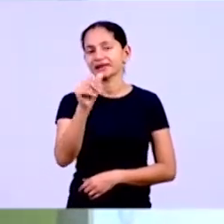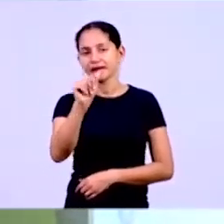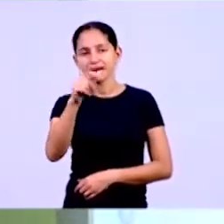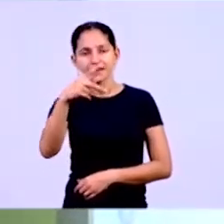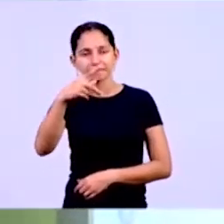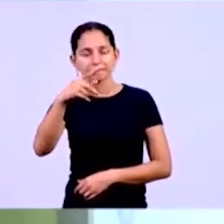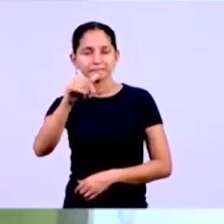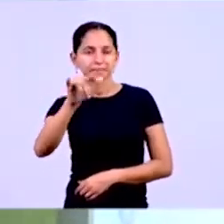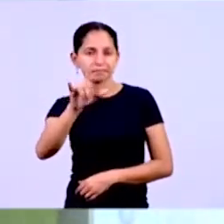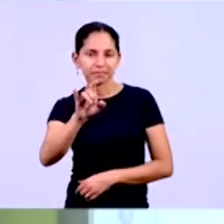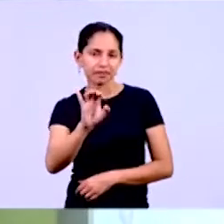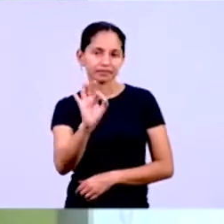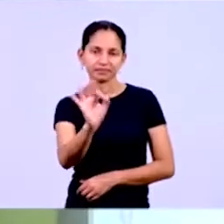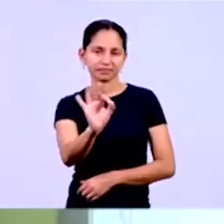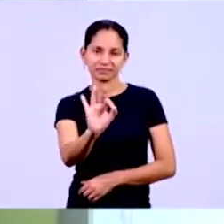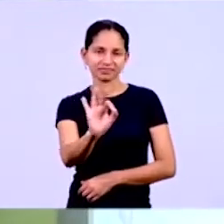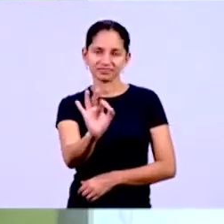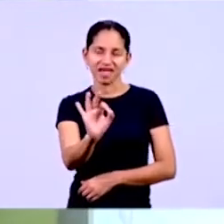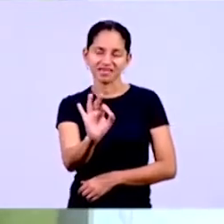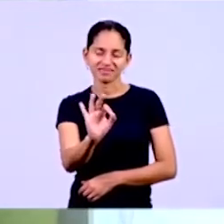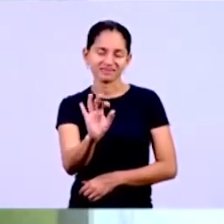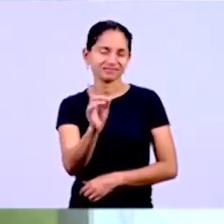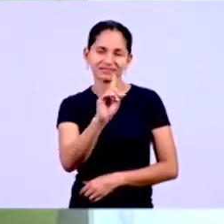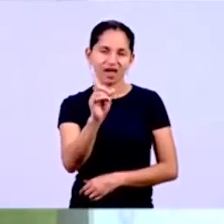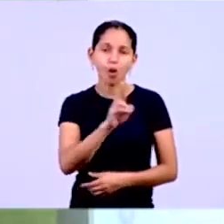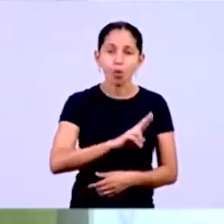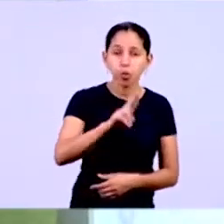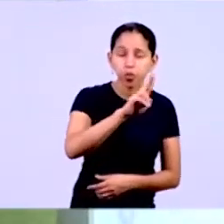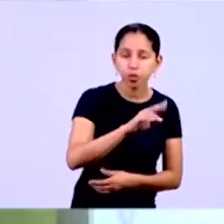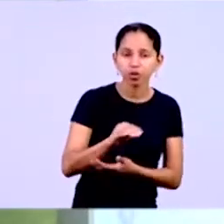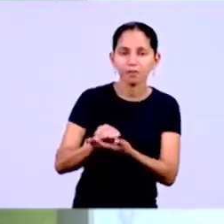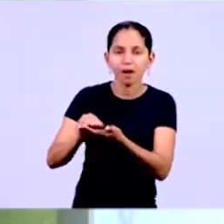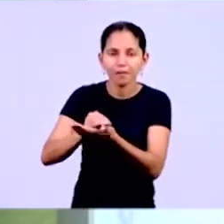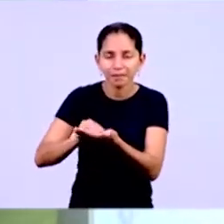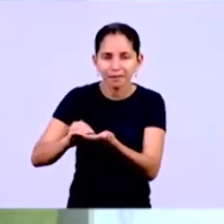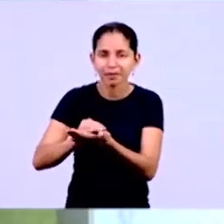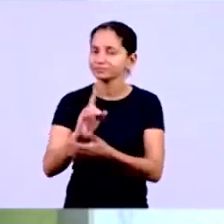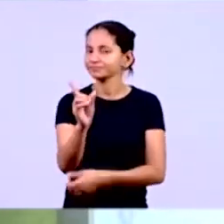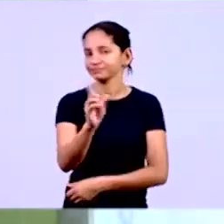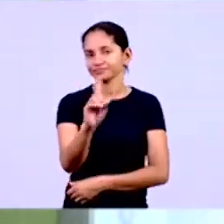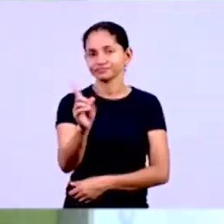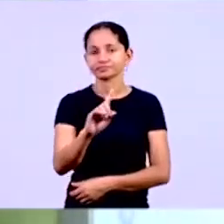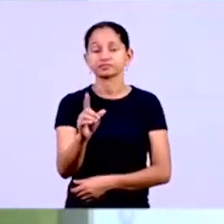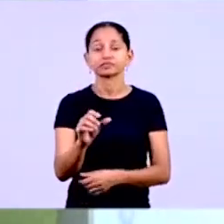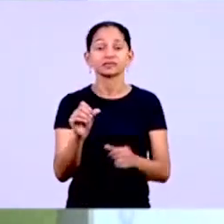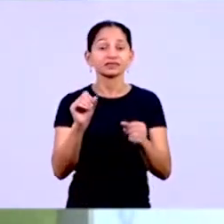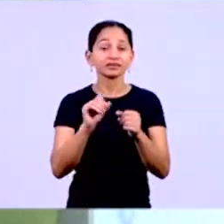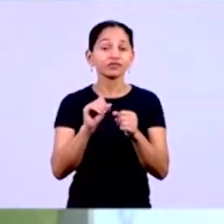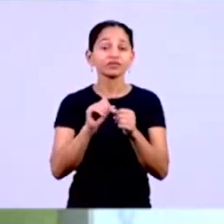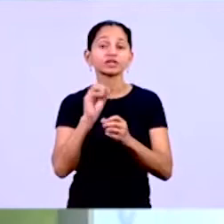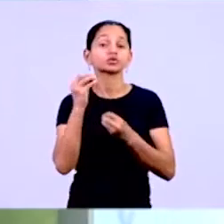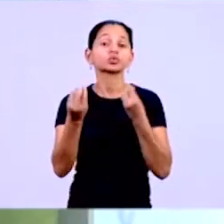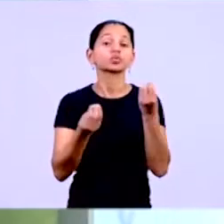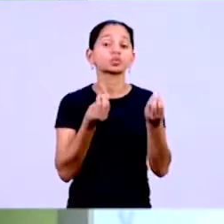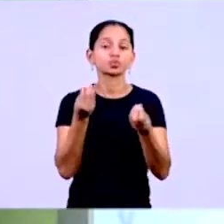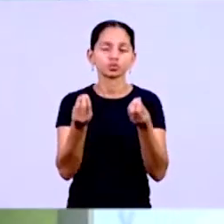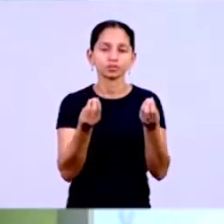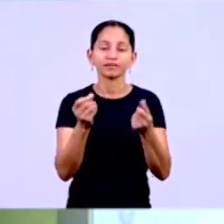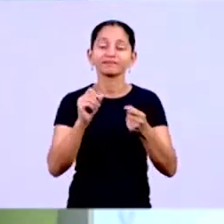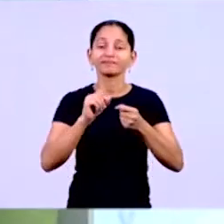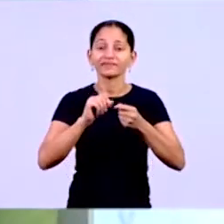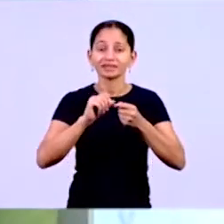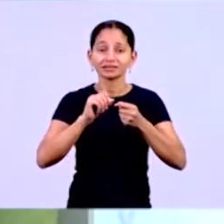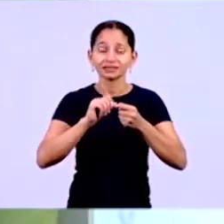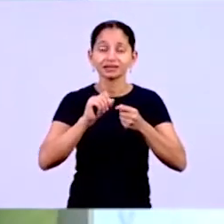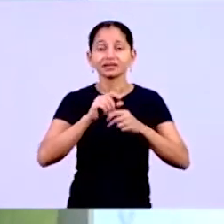criou a interface gráfica, não foi a Apple que começou a usar o mouse primeiro. Mas a Apple, ela evolucionou o mercado justamente por fazer